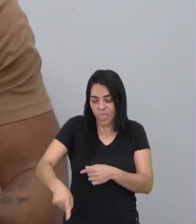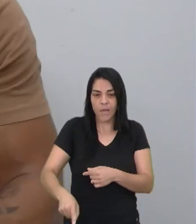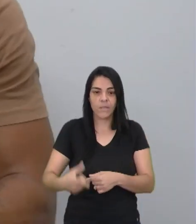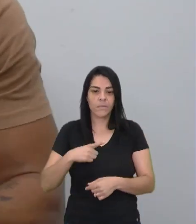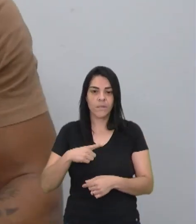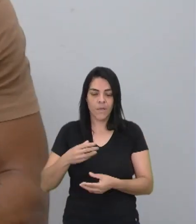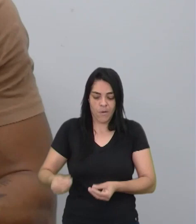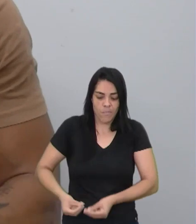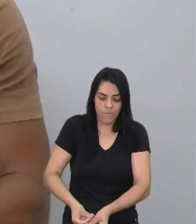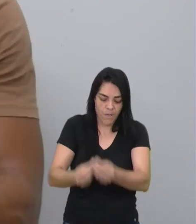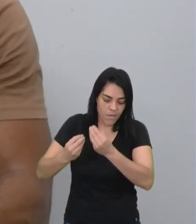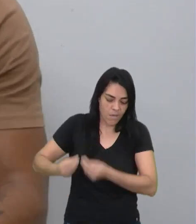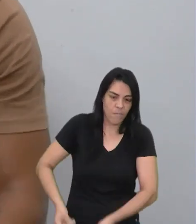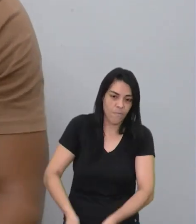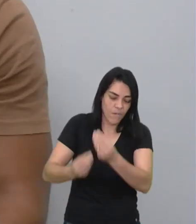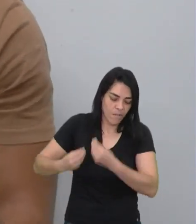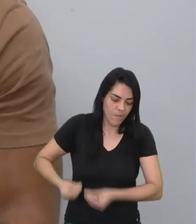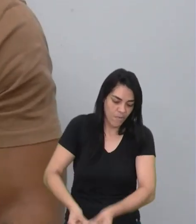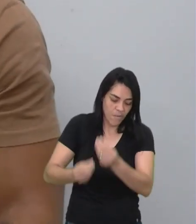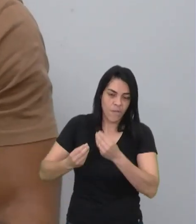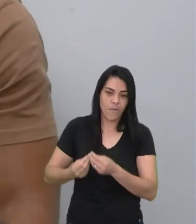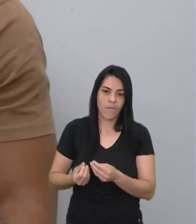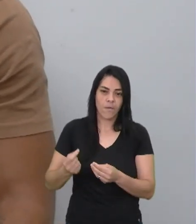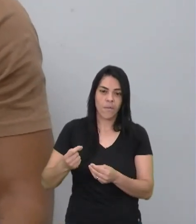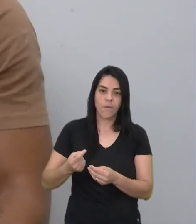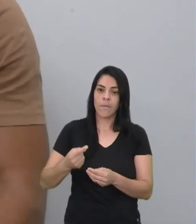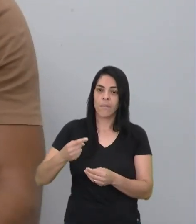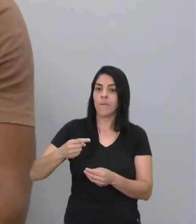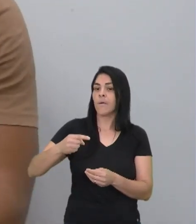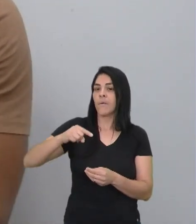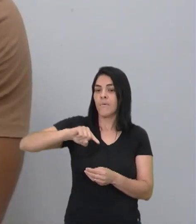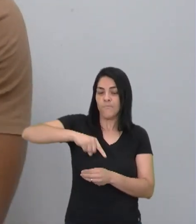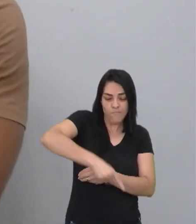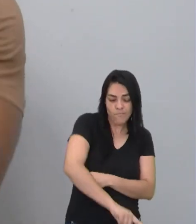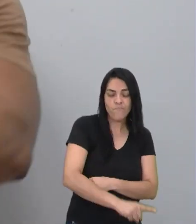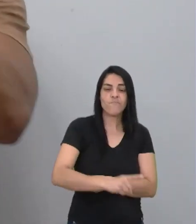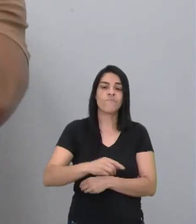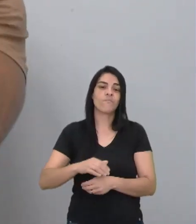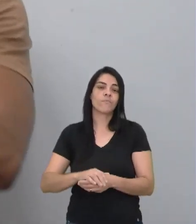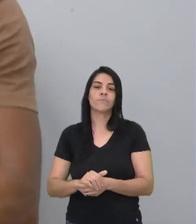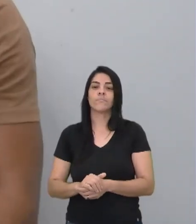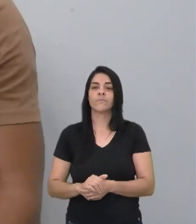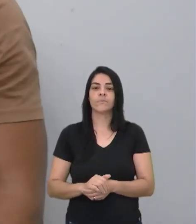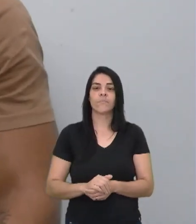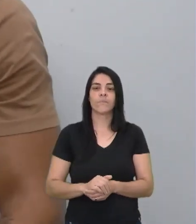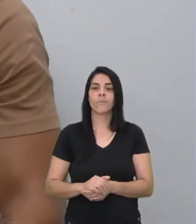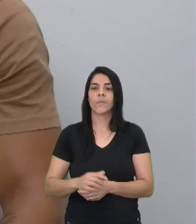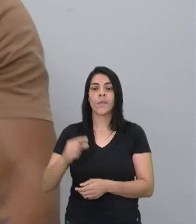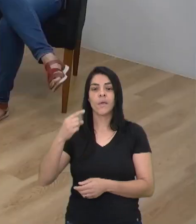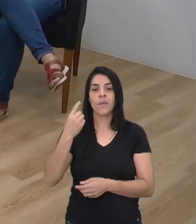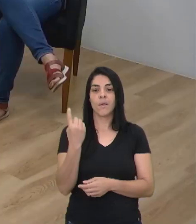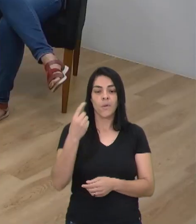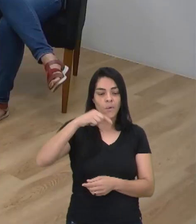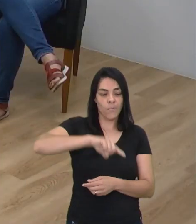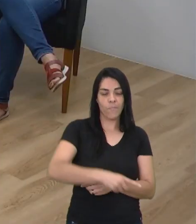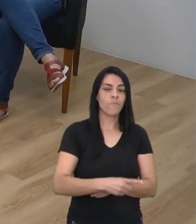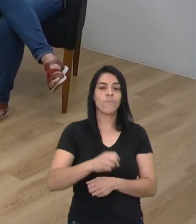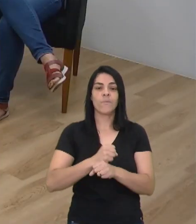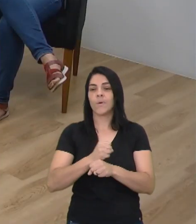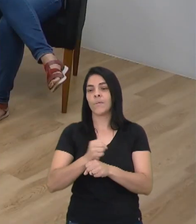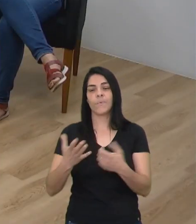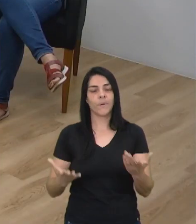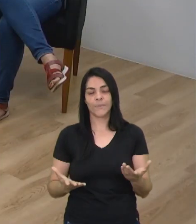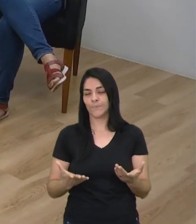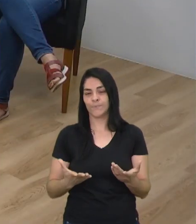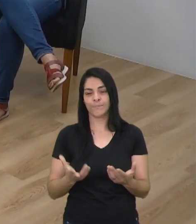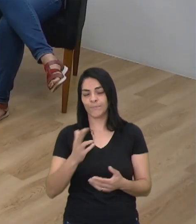uma pazinha, vamos cavar. Vai ficar cavando mais de 1000 anos. Aqueles ali. gravetinhos também. Não adianta. Aí o GPR vem pra quê? O Planejamento gravetinho da